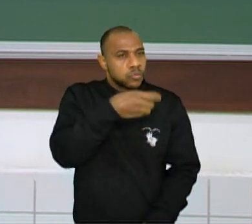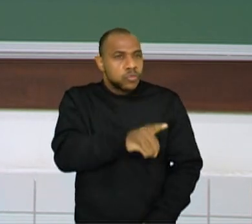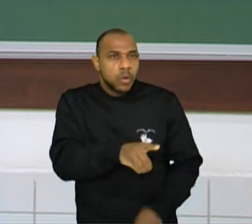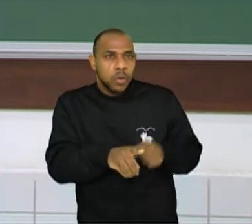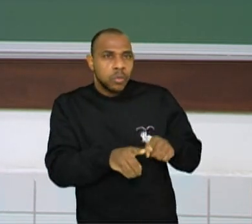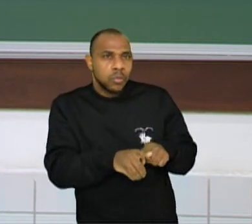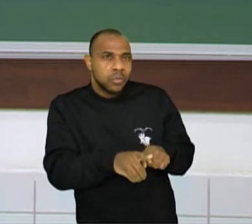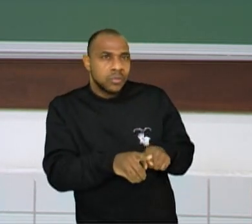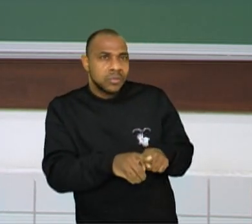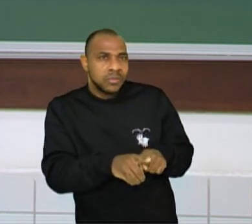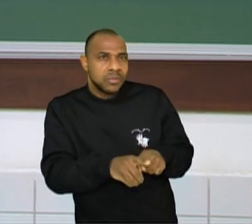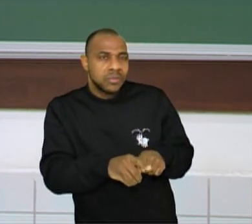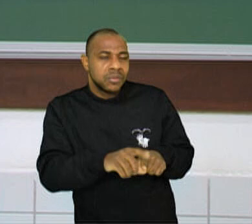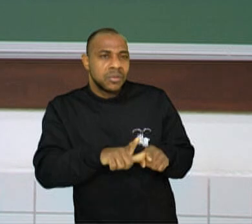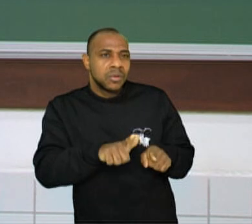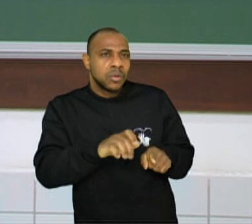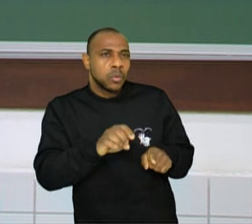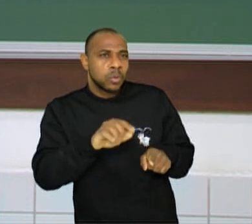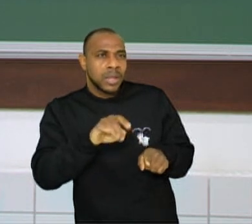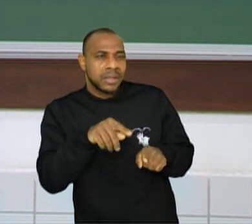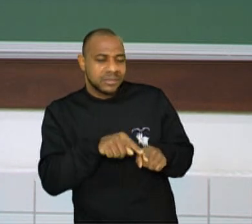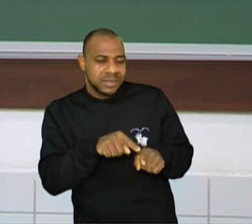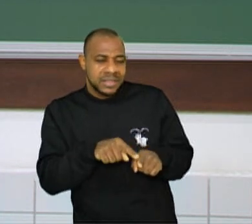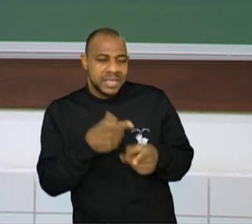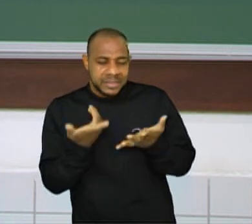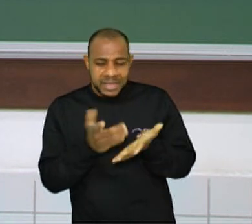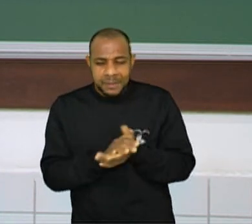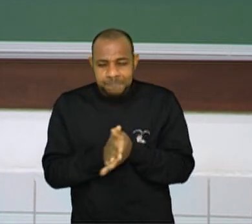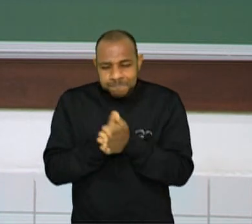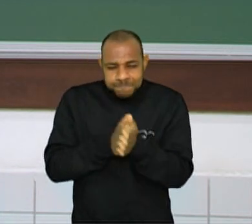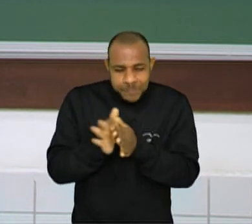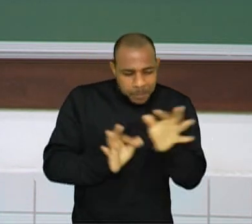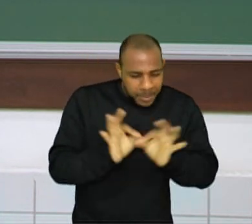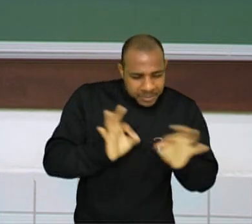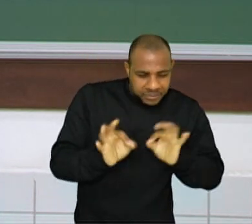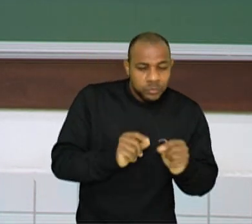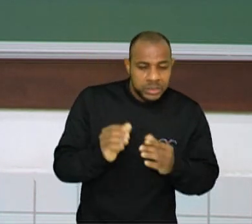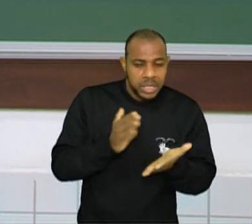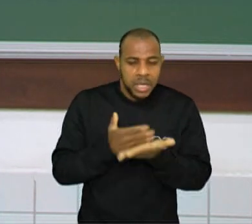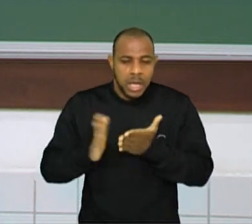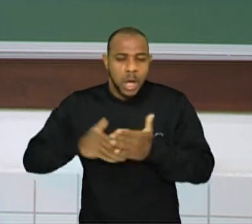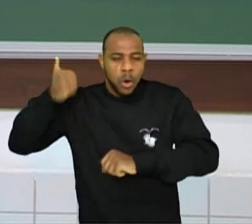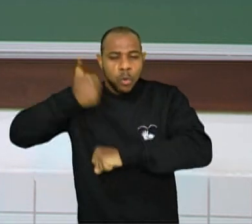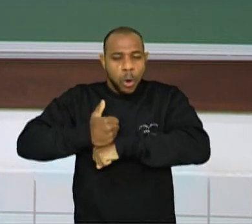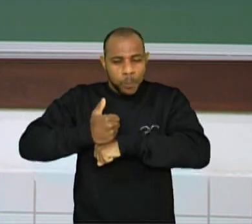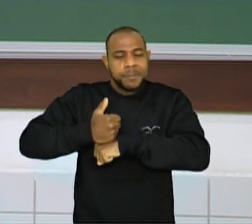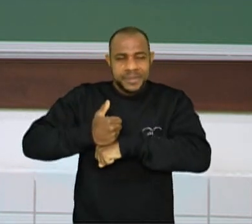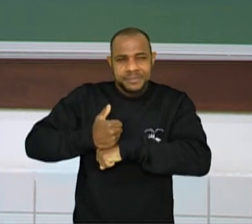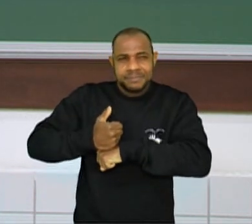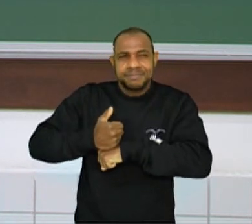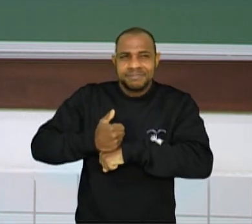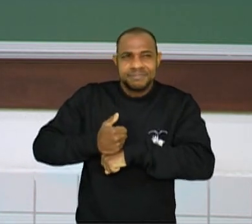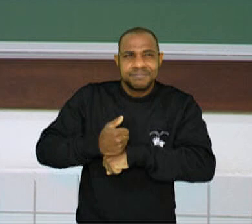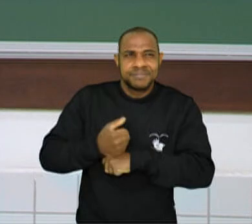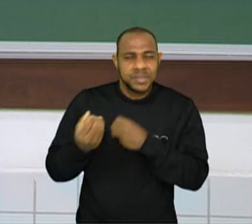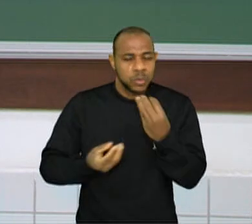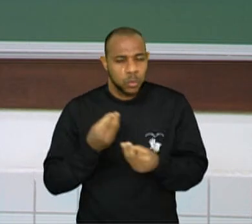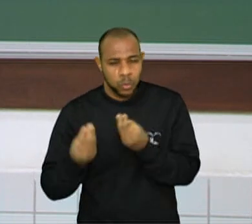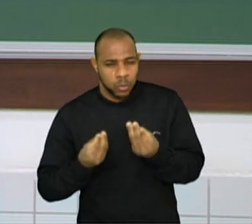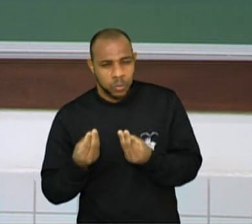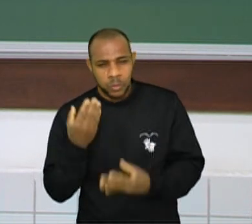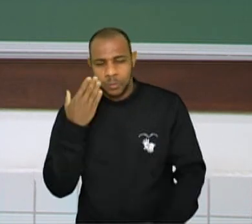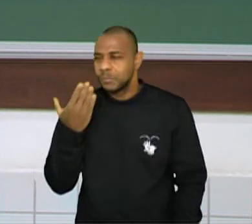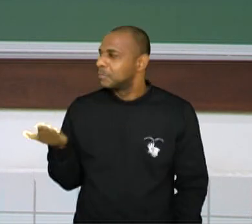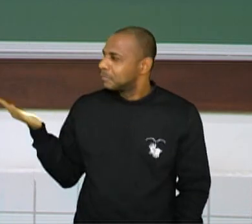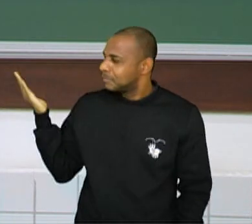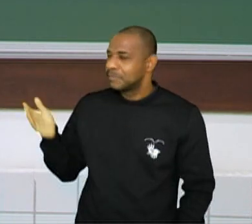de que o João Goulart estaria planejando um golpe comunista no Brasil. Essa narrativa foi alimentada e com a fotografia que nós vemos, que o